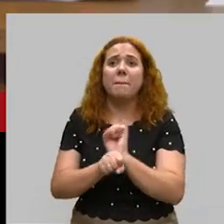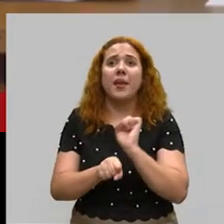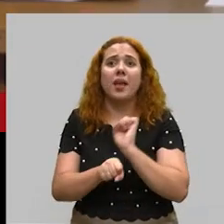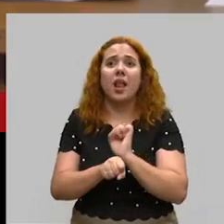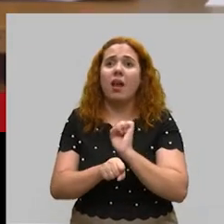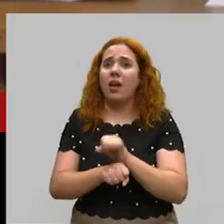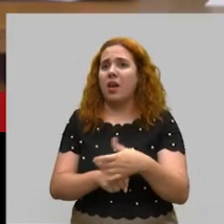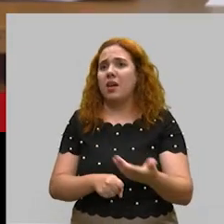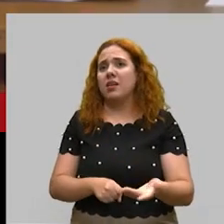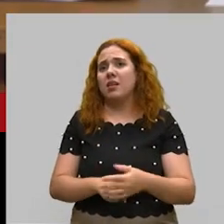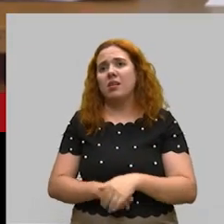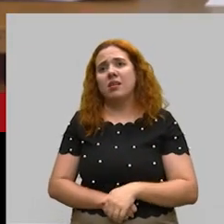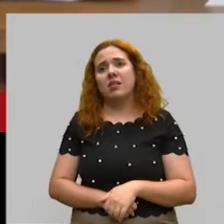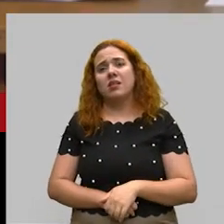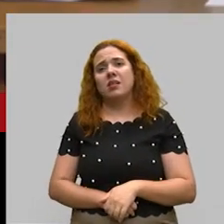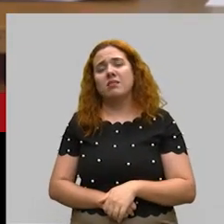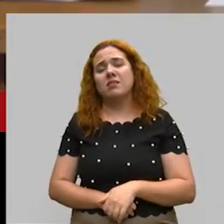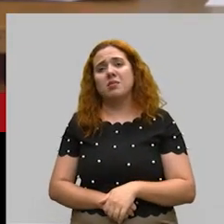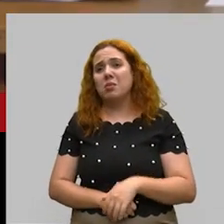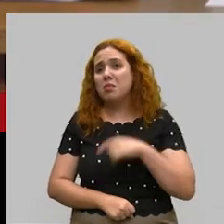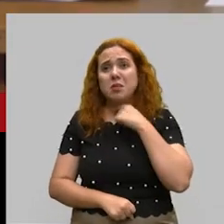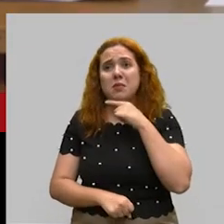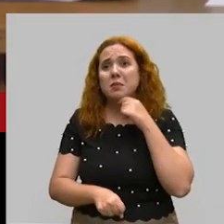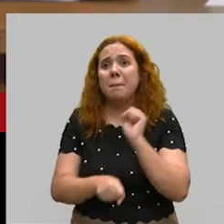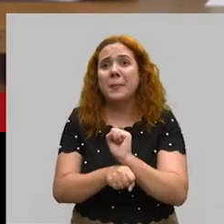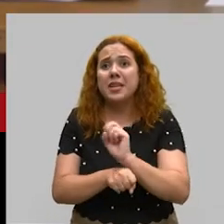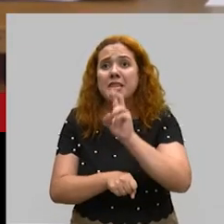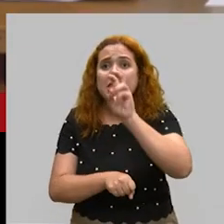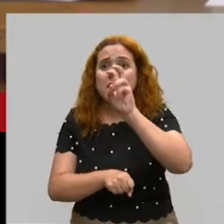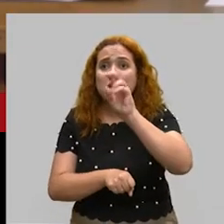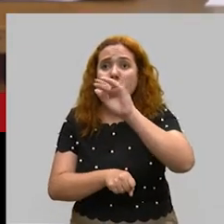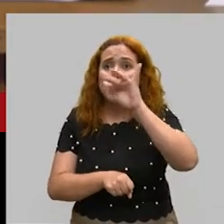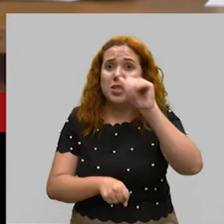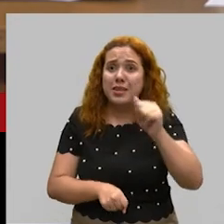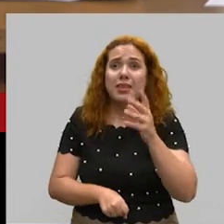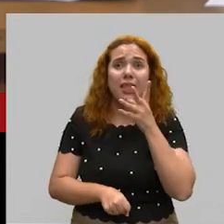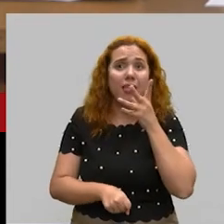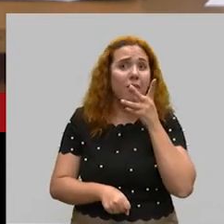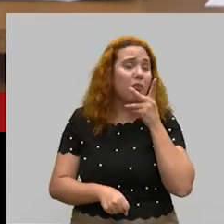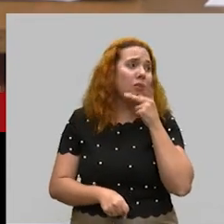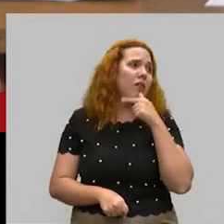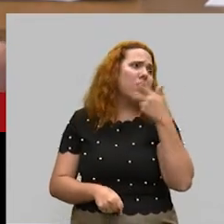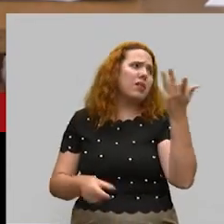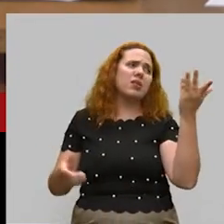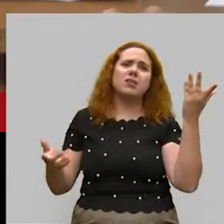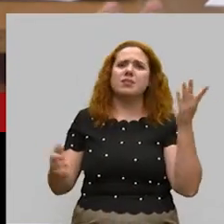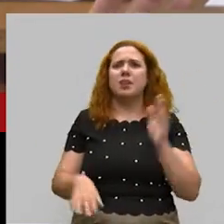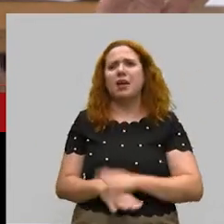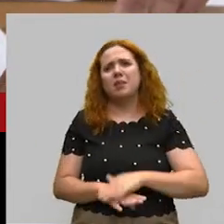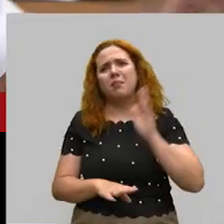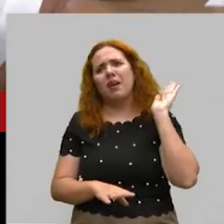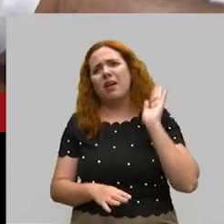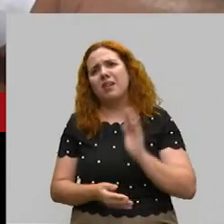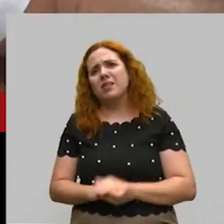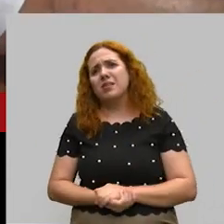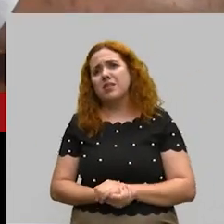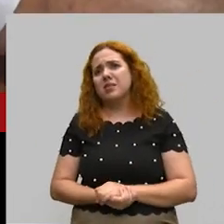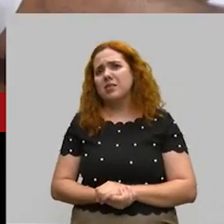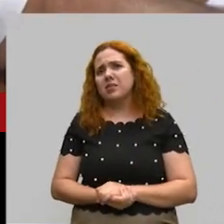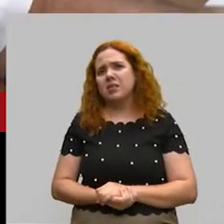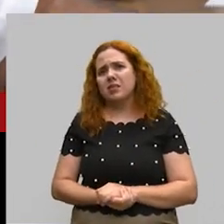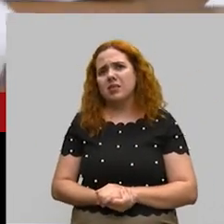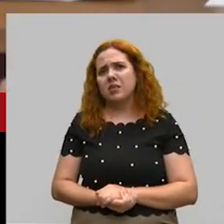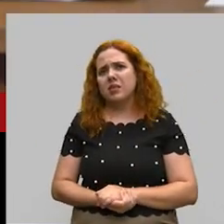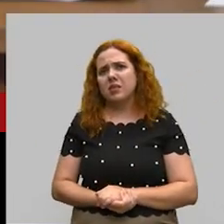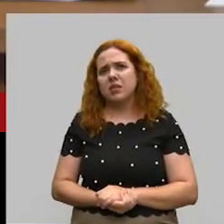né quando eu falo muito é assim C dias já é muito para ser sincero do jeito que nós estamos né mas não